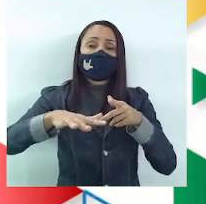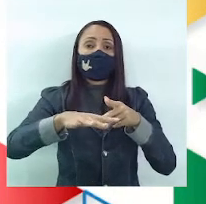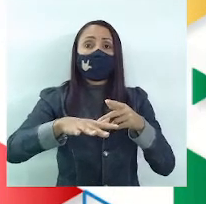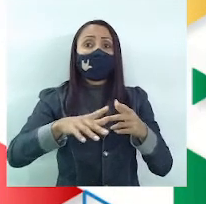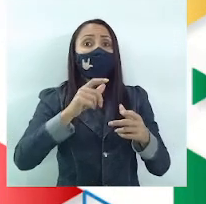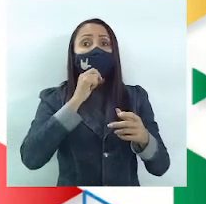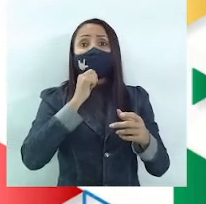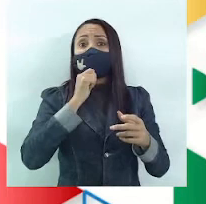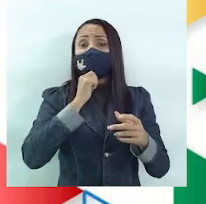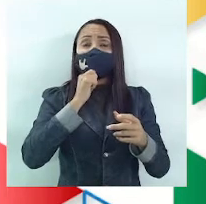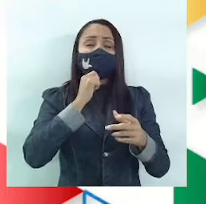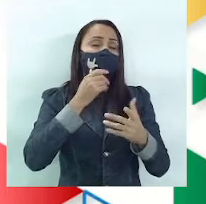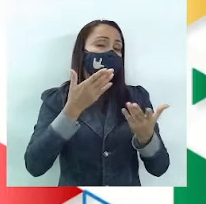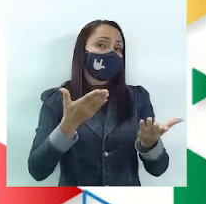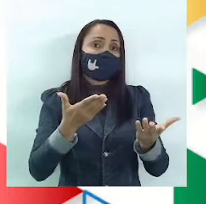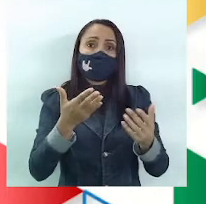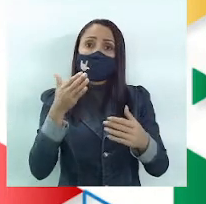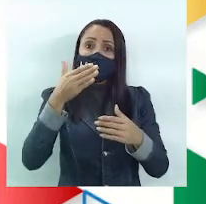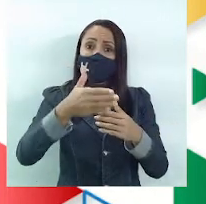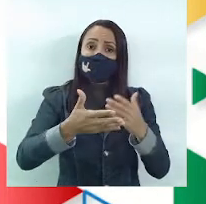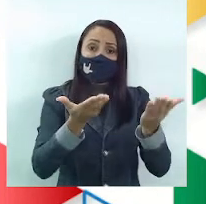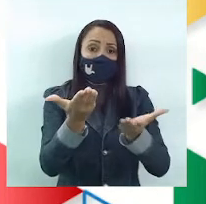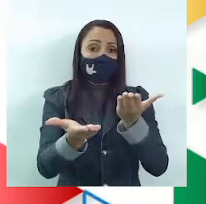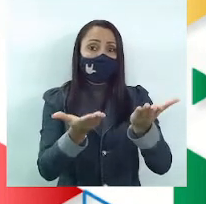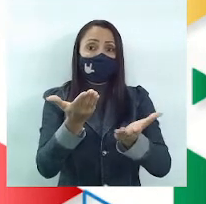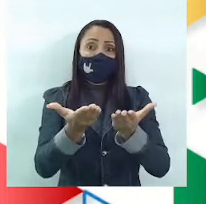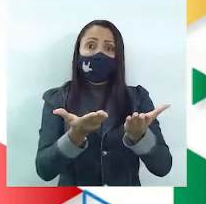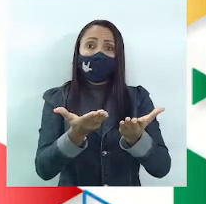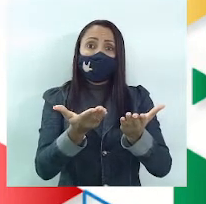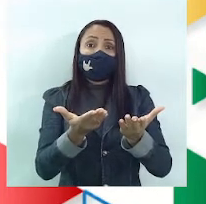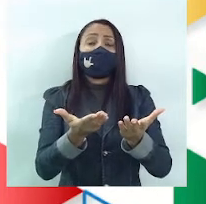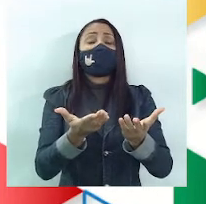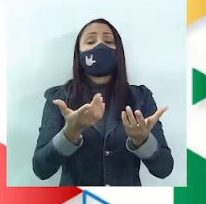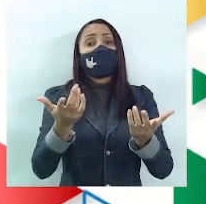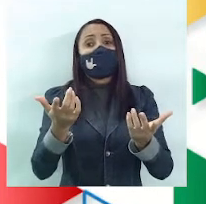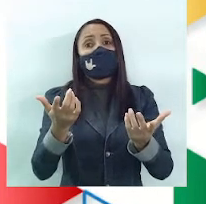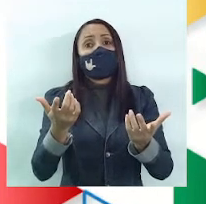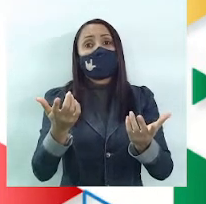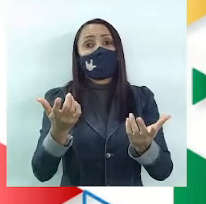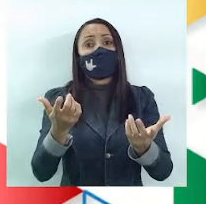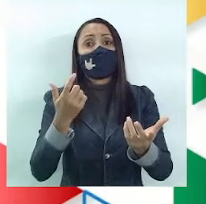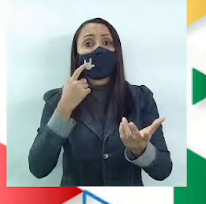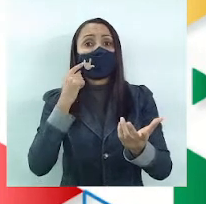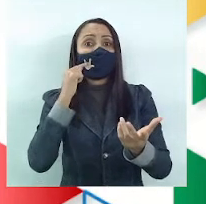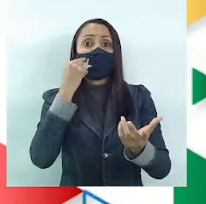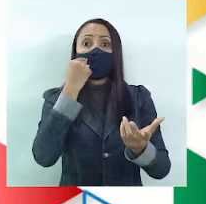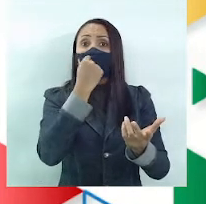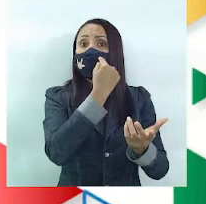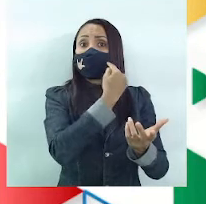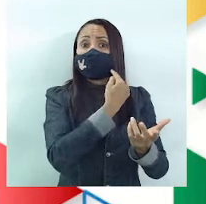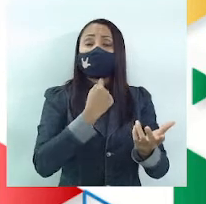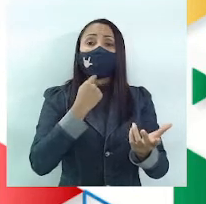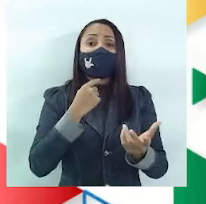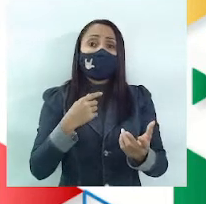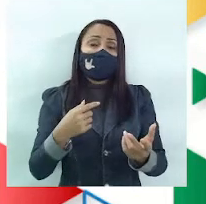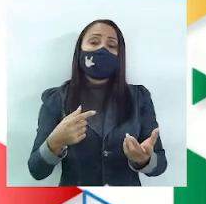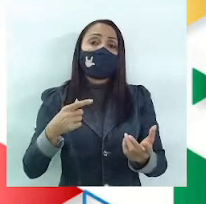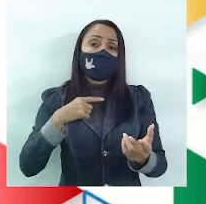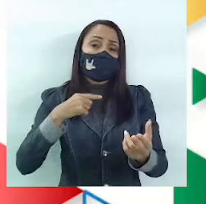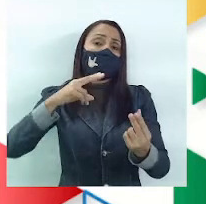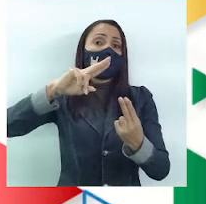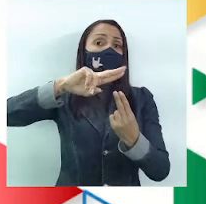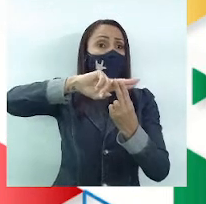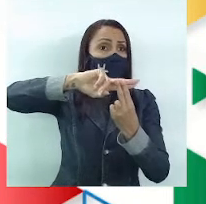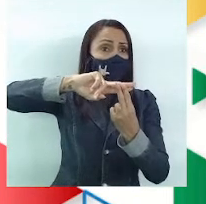tem o acesso ao tratamento dentário. Então, apesar de ter sistemas, de ter o SUS, de